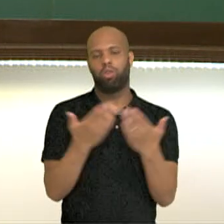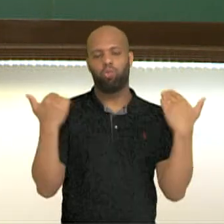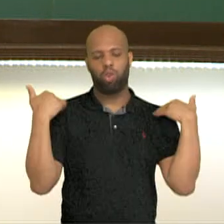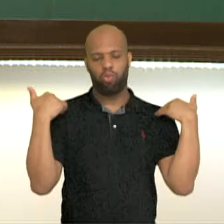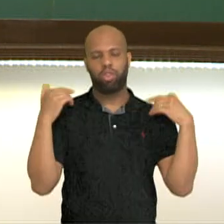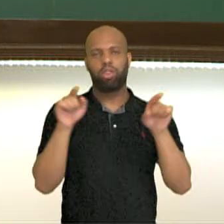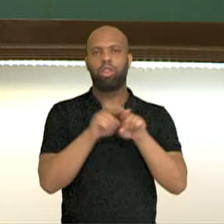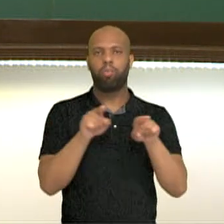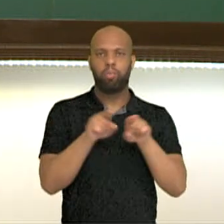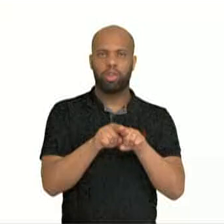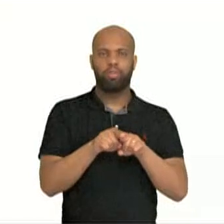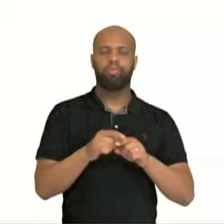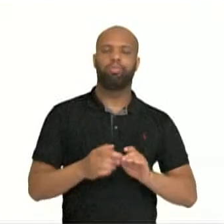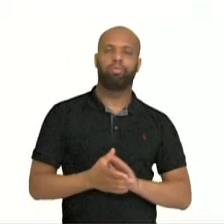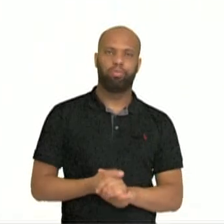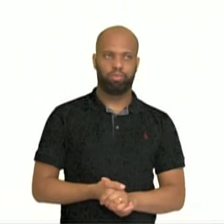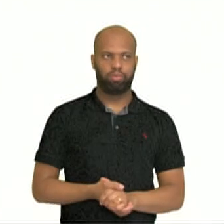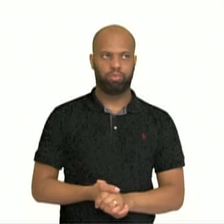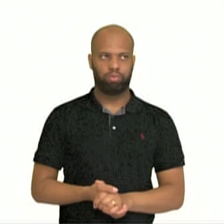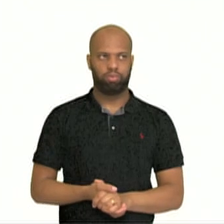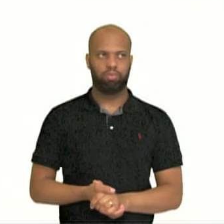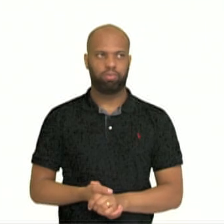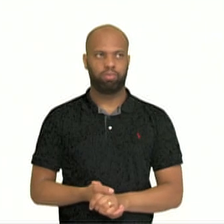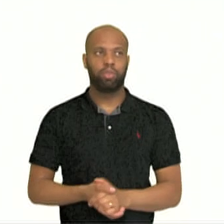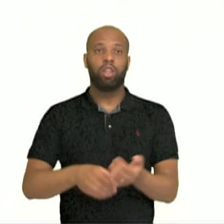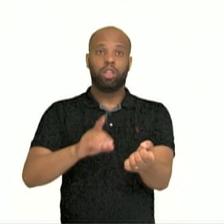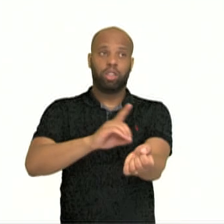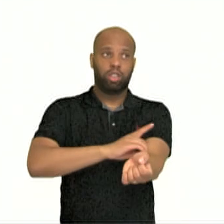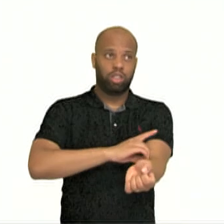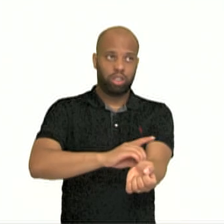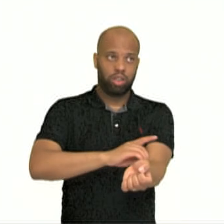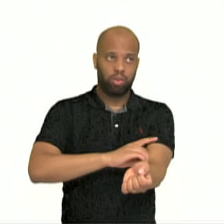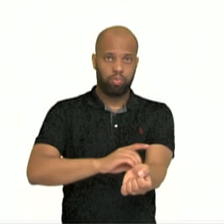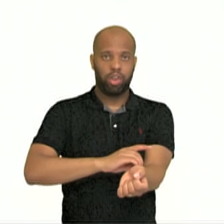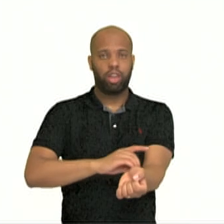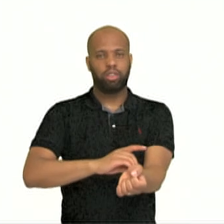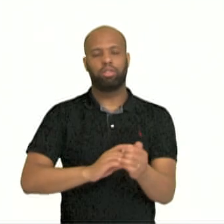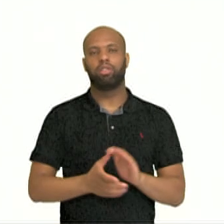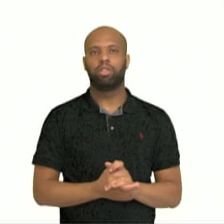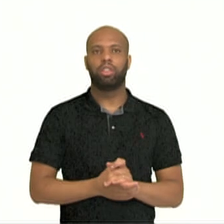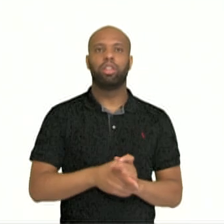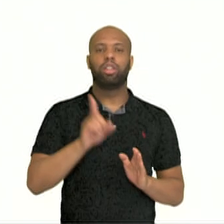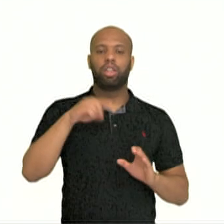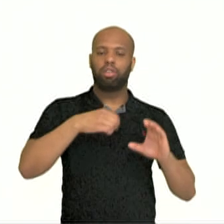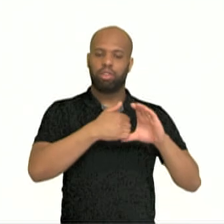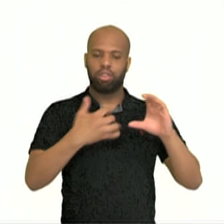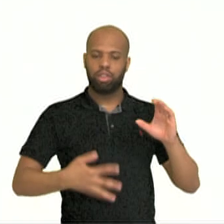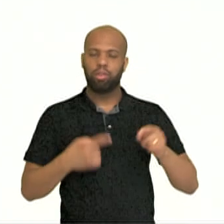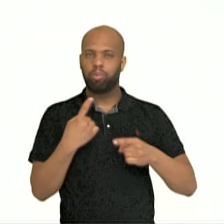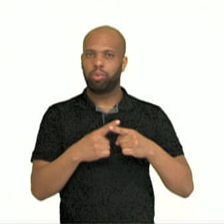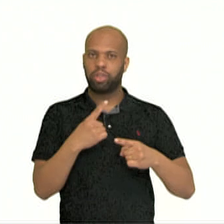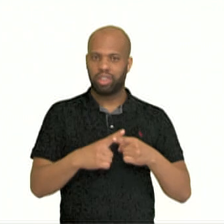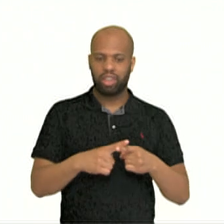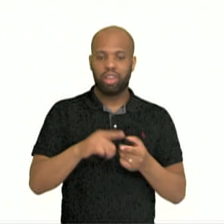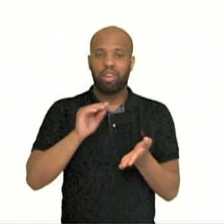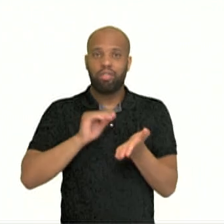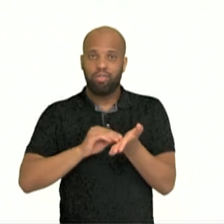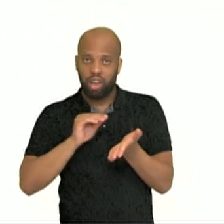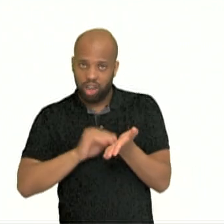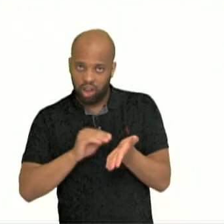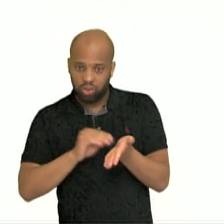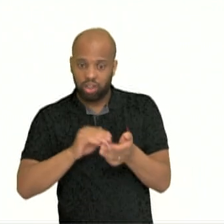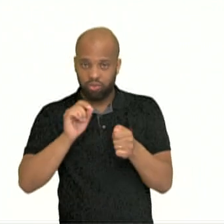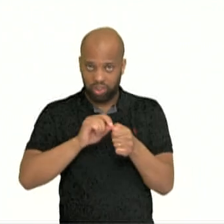física. Participe das atividades. A diabetes se caracteriza pela deficiência de produção